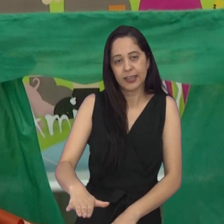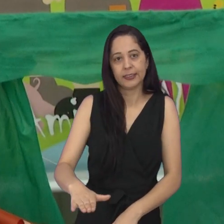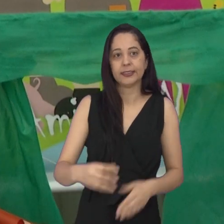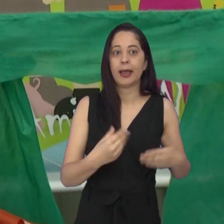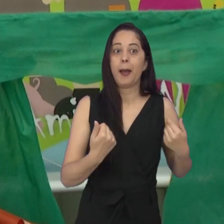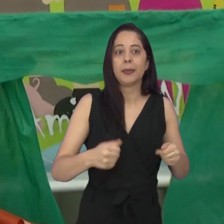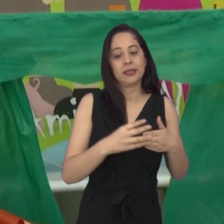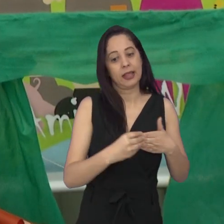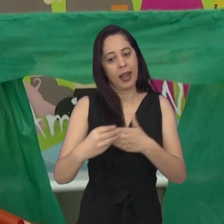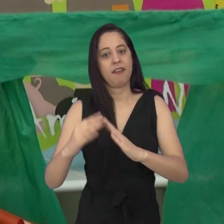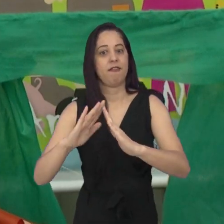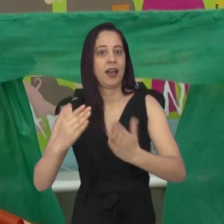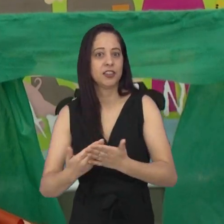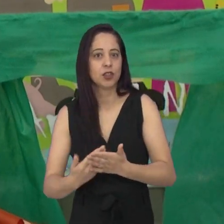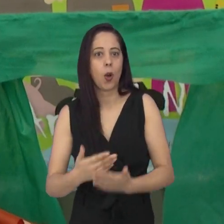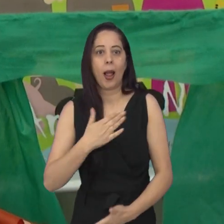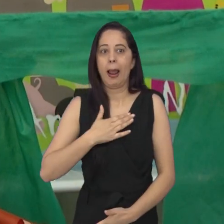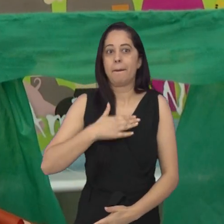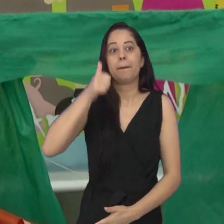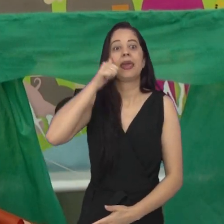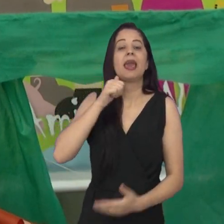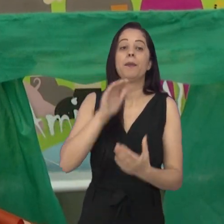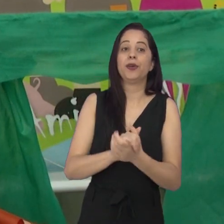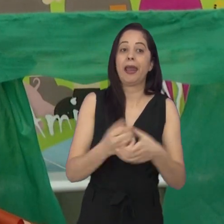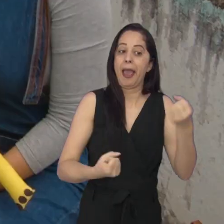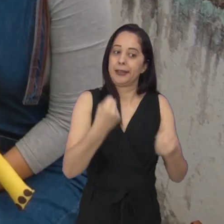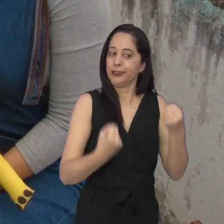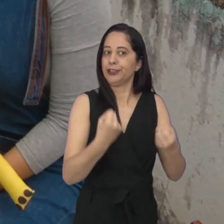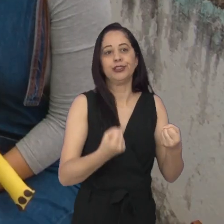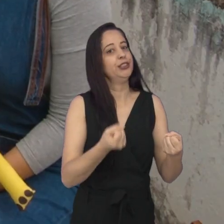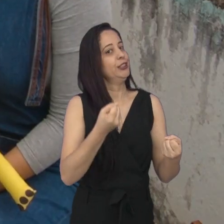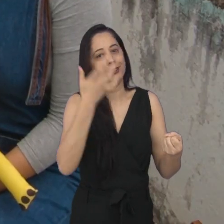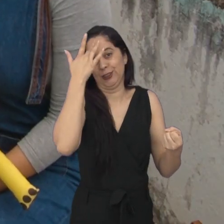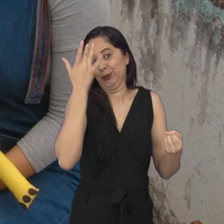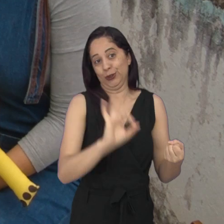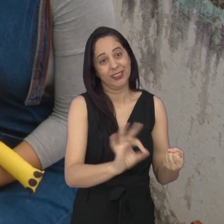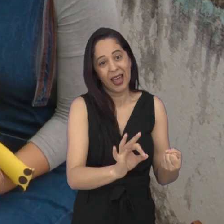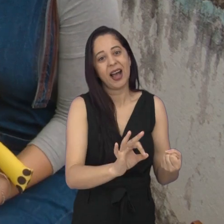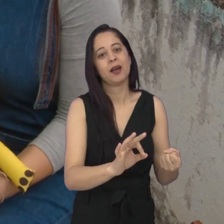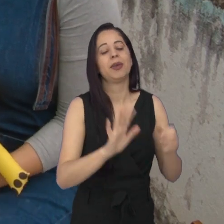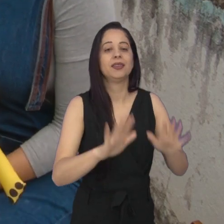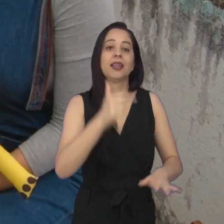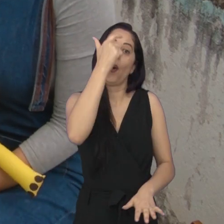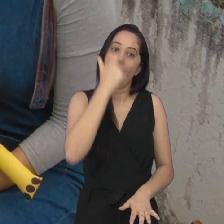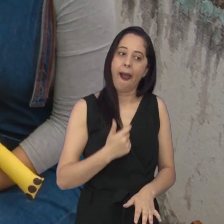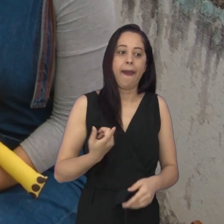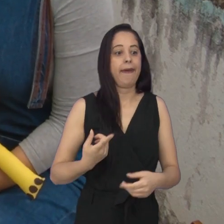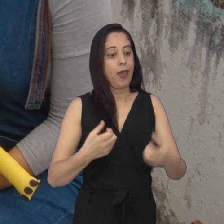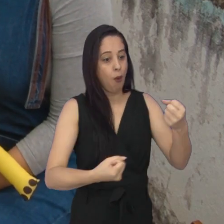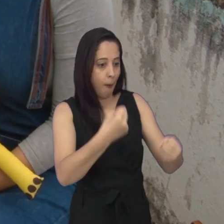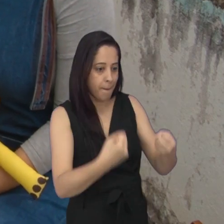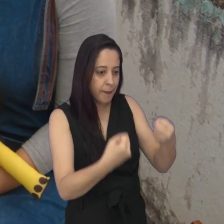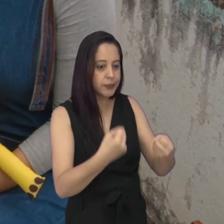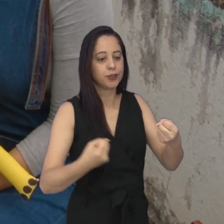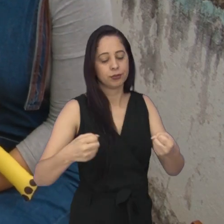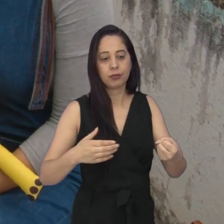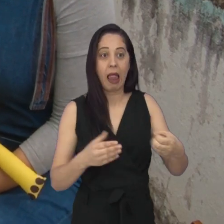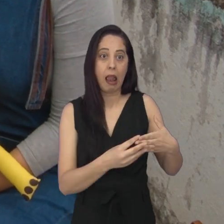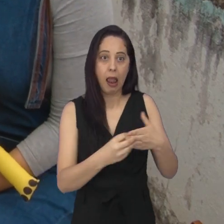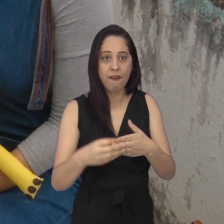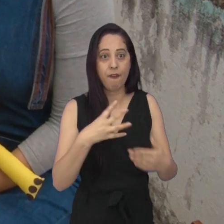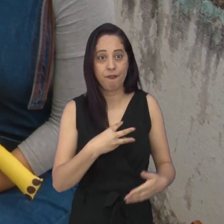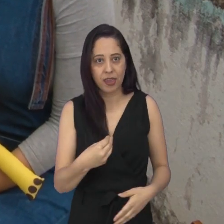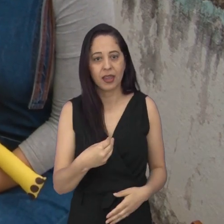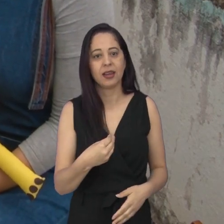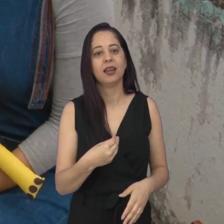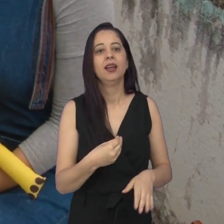ela tem que ir para a escola, e aí tem isso, a minha esposa não dirige, aí eu tenho que dirigir, então conversa com um, vai lá, marca uma coisa. Então